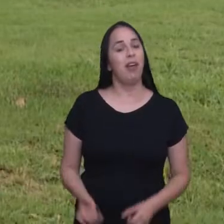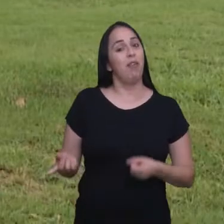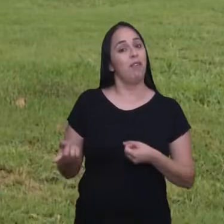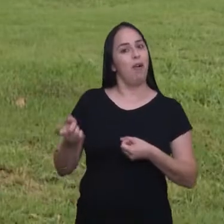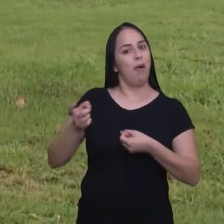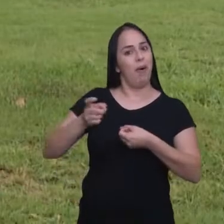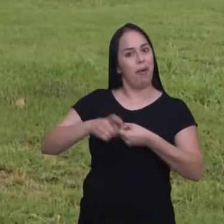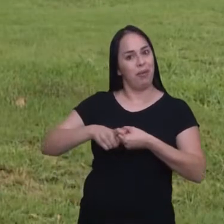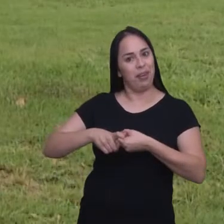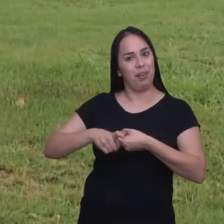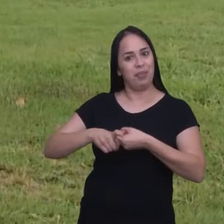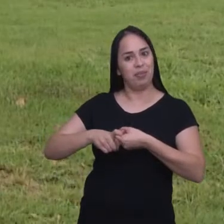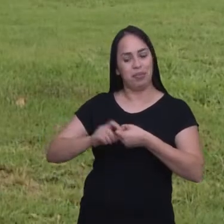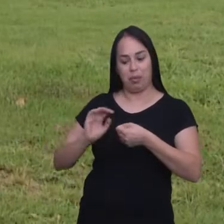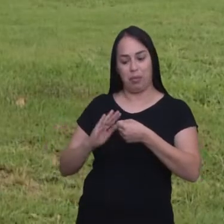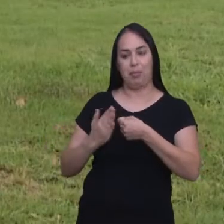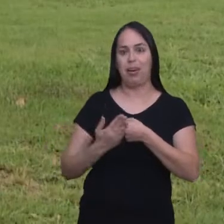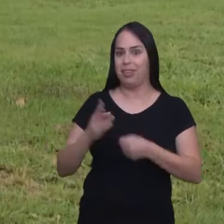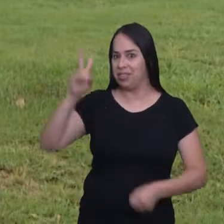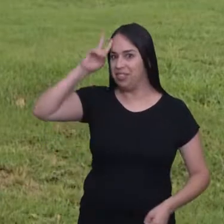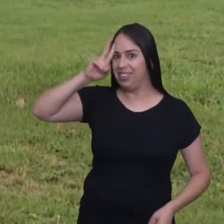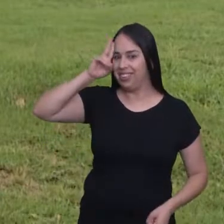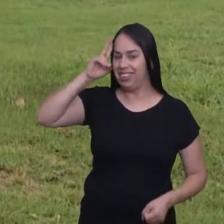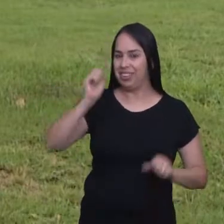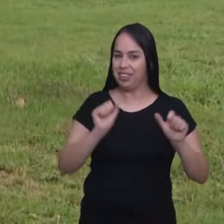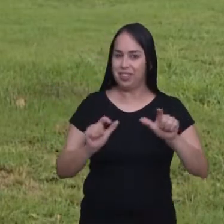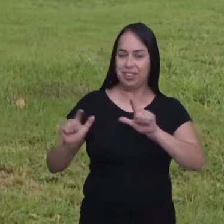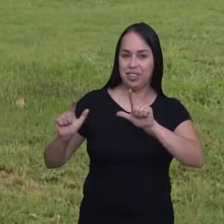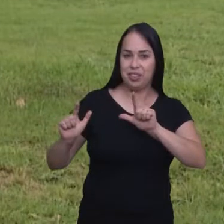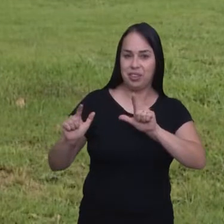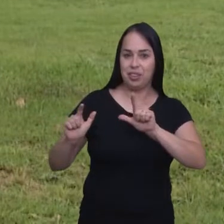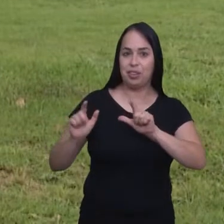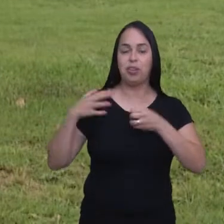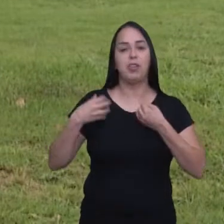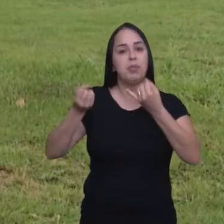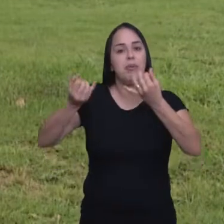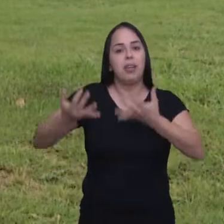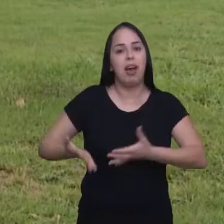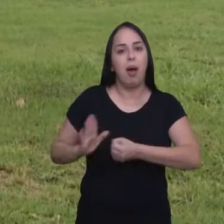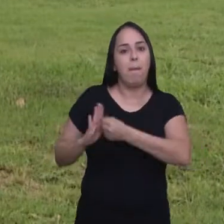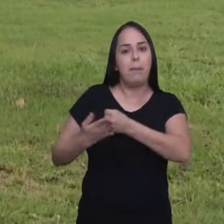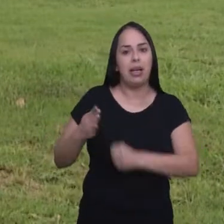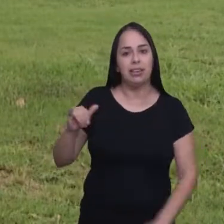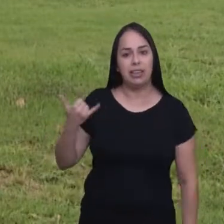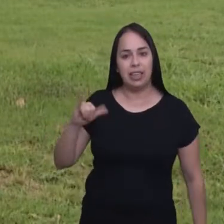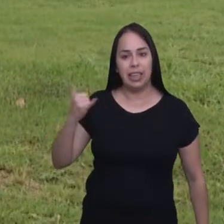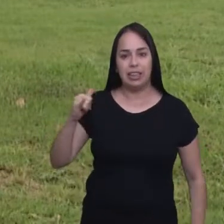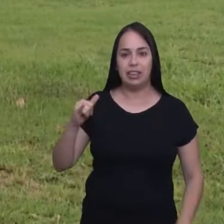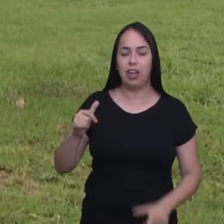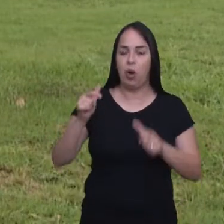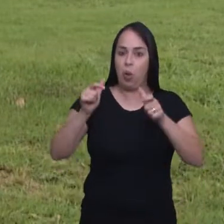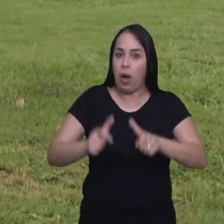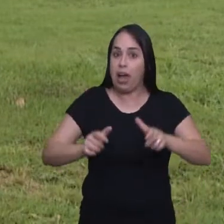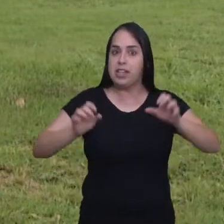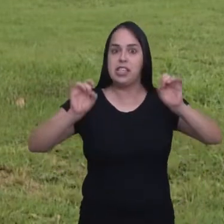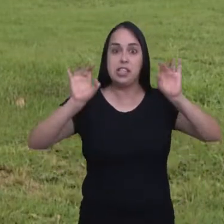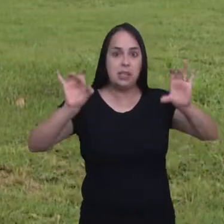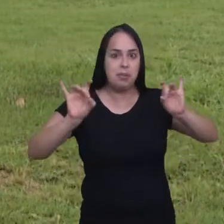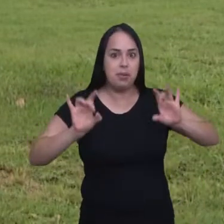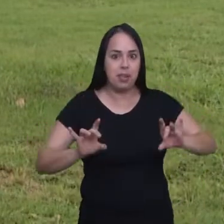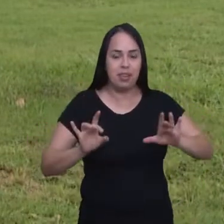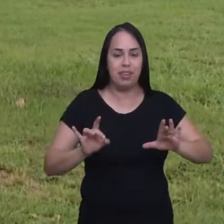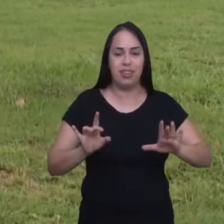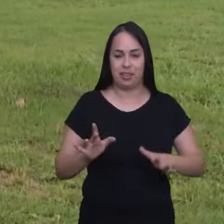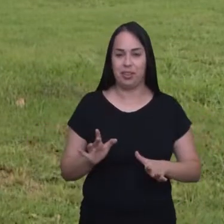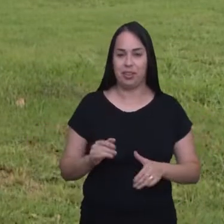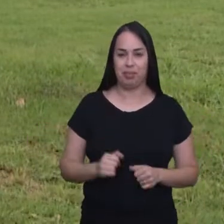Voltamos com histórias do meu bairro. No programa de hoje estamos em Santana e é de um lugar muito especial para os moradores da região que eu começo